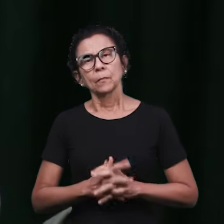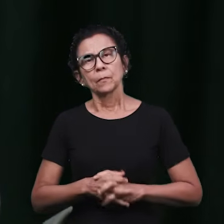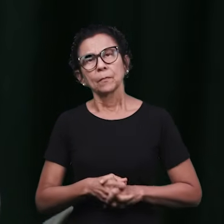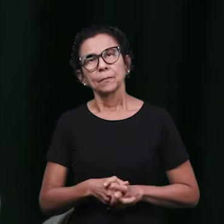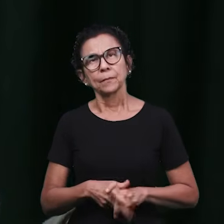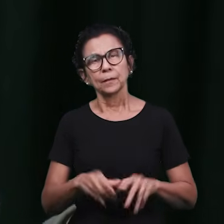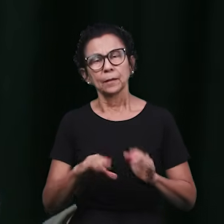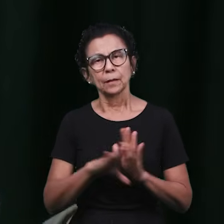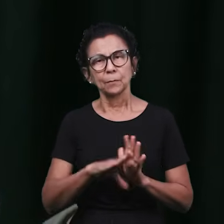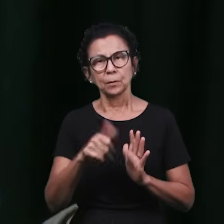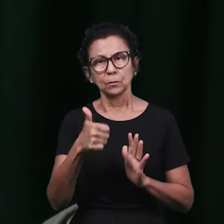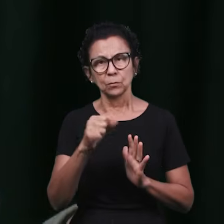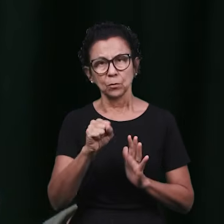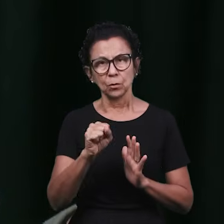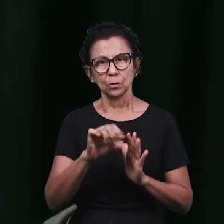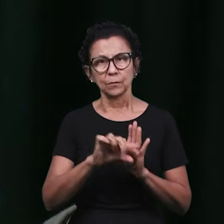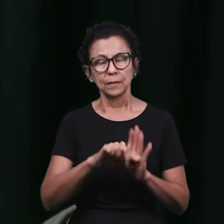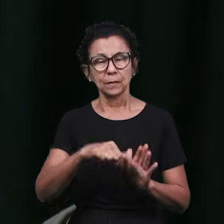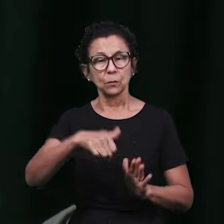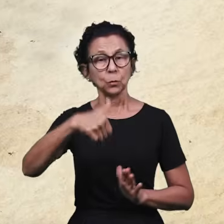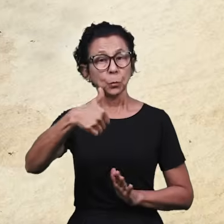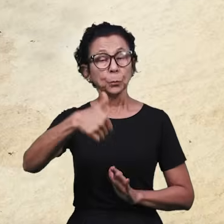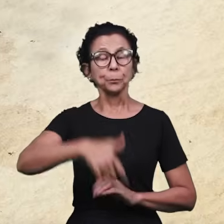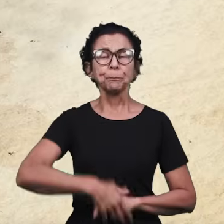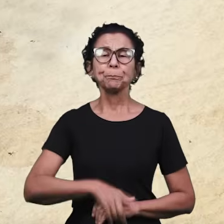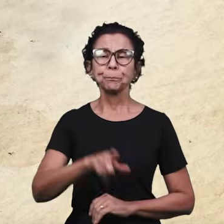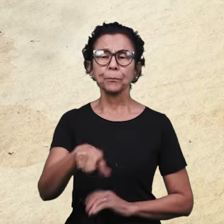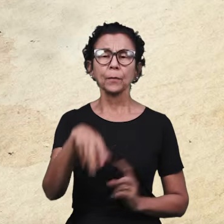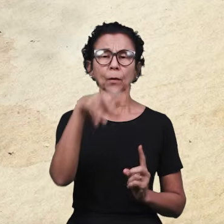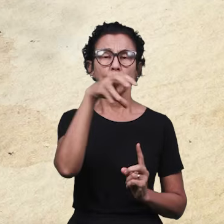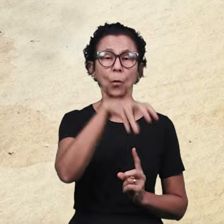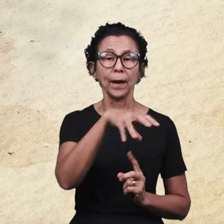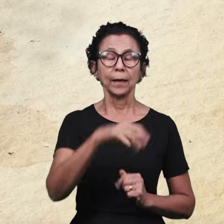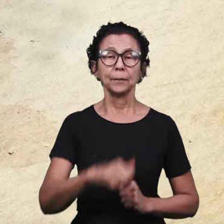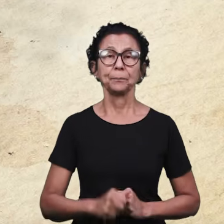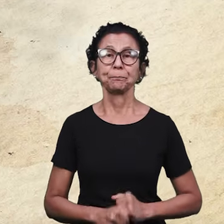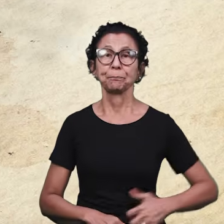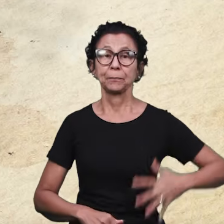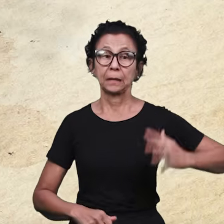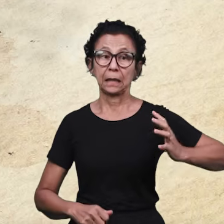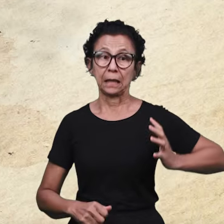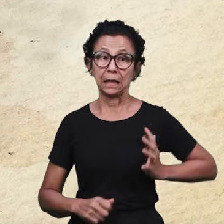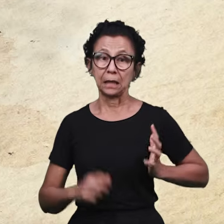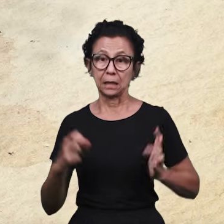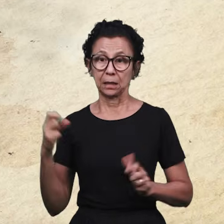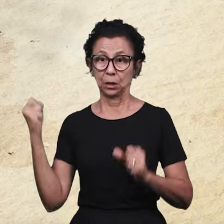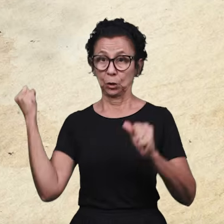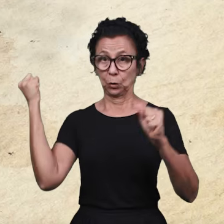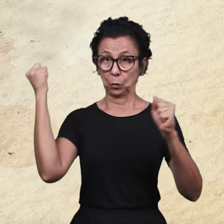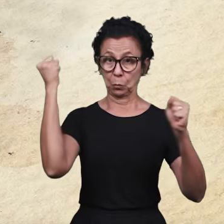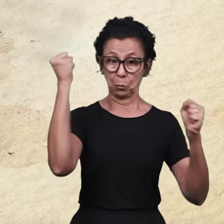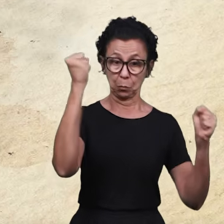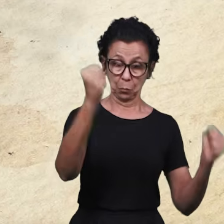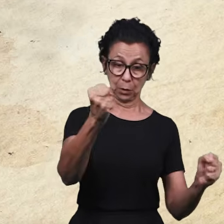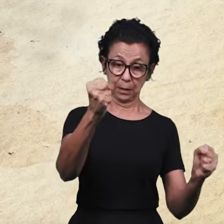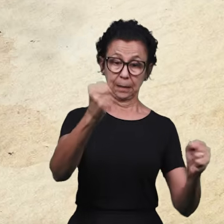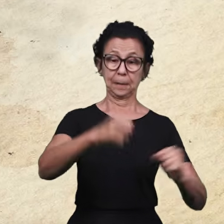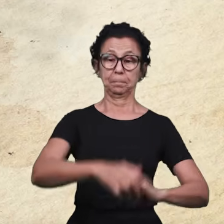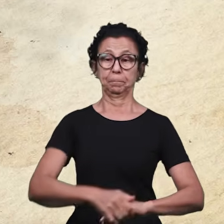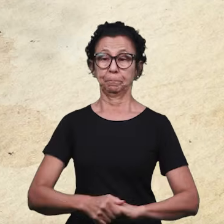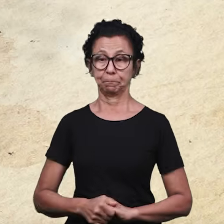no versículo 1 diz assim: tinha, pois, Josafá riquezas e glória em abundância, é o que nós dissemos,